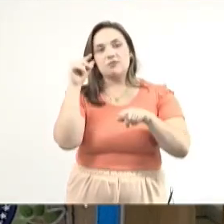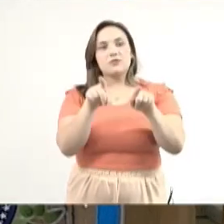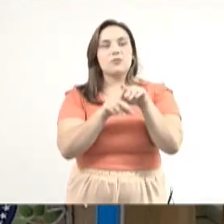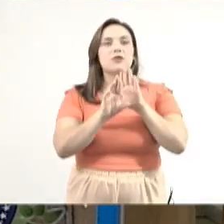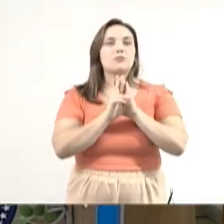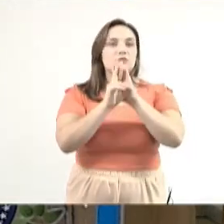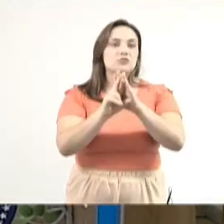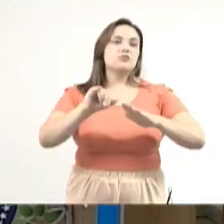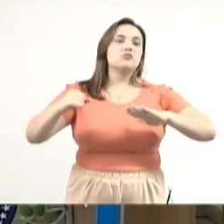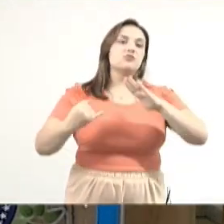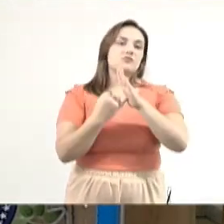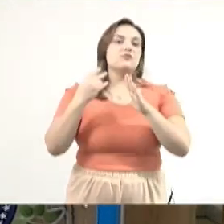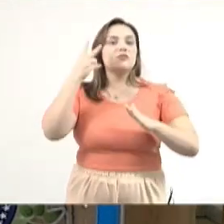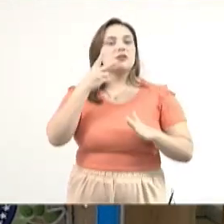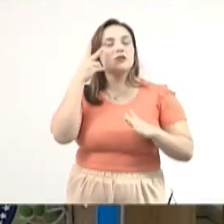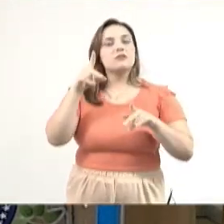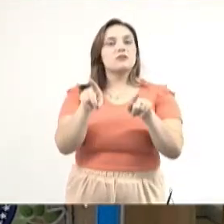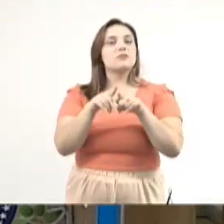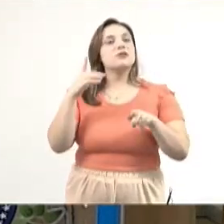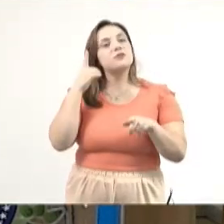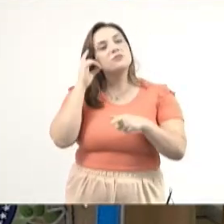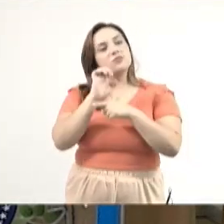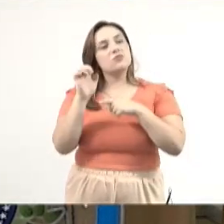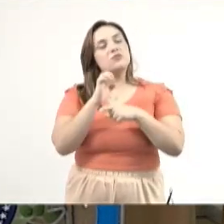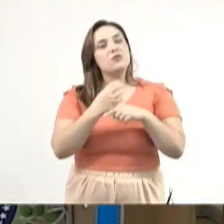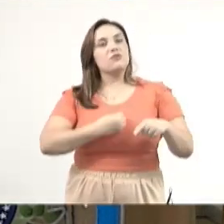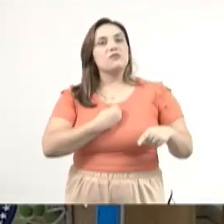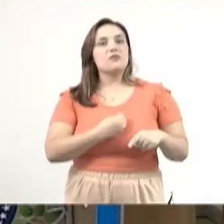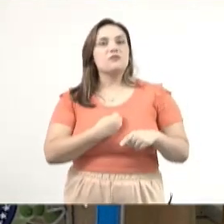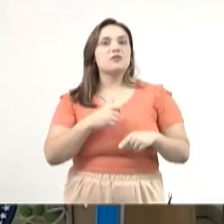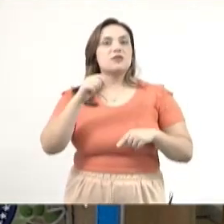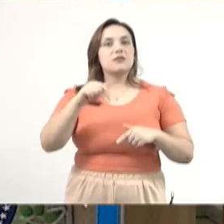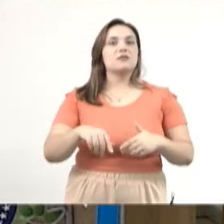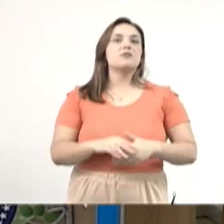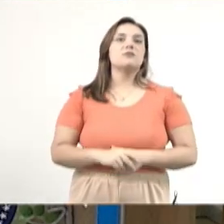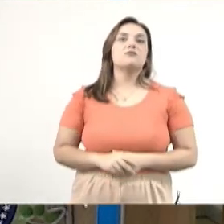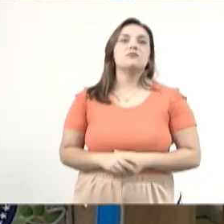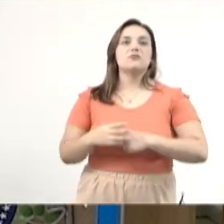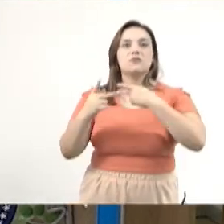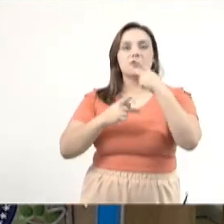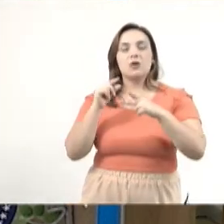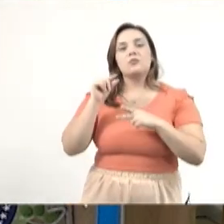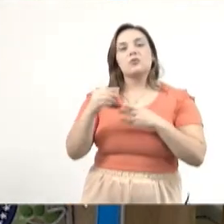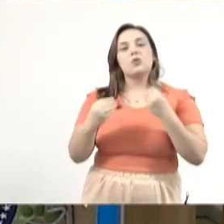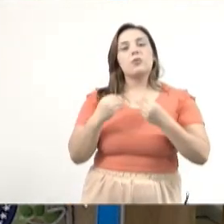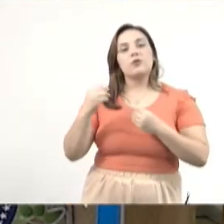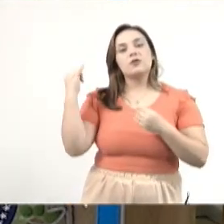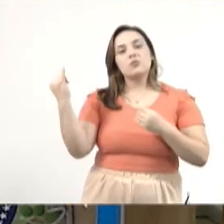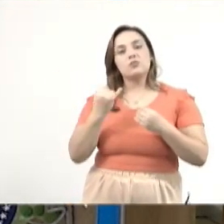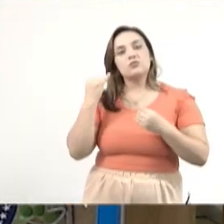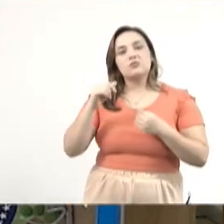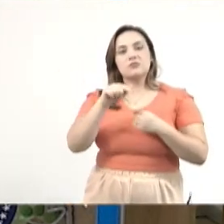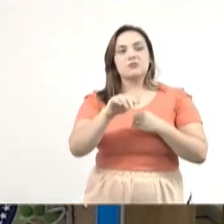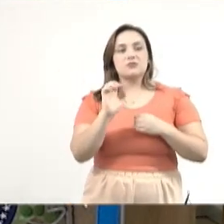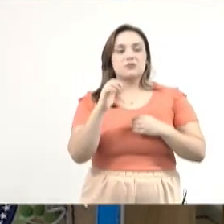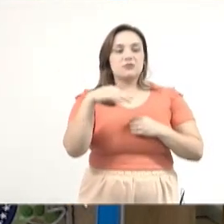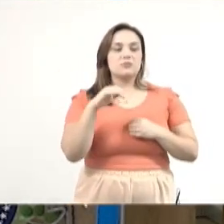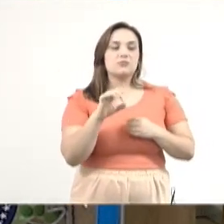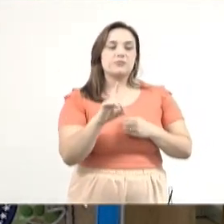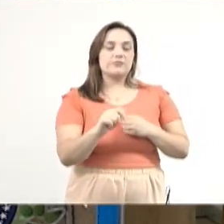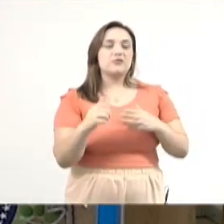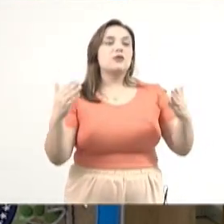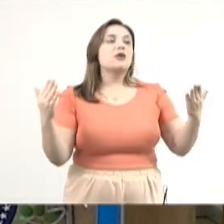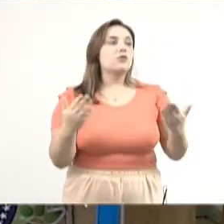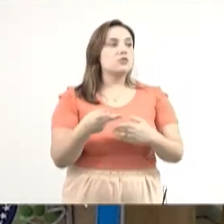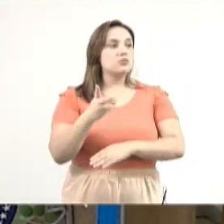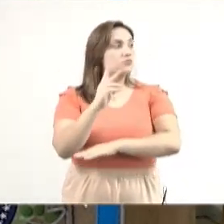de entidades, vereadores, deputados estaduais que vão estar por aqui e falar um pouquinho da importância dessas emendas, e às 14h30 a previsão é